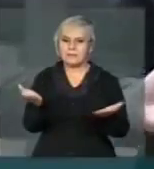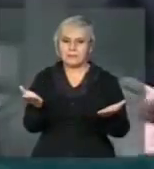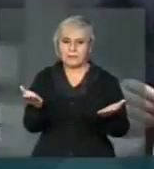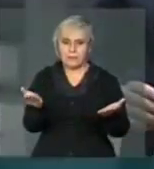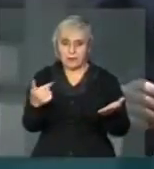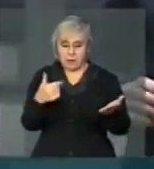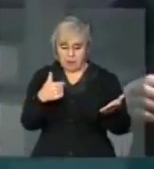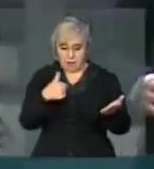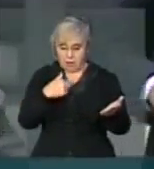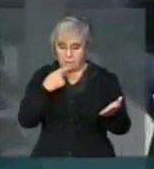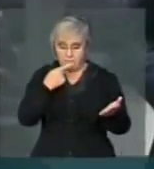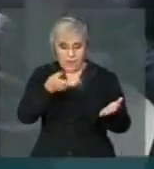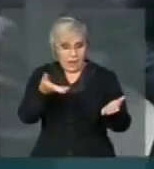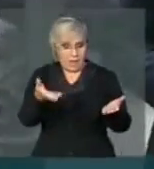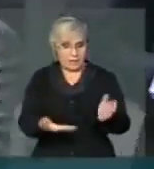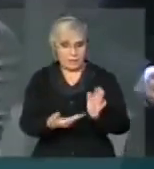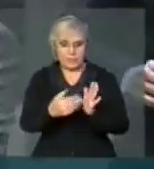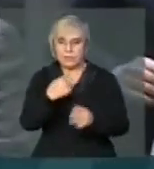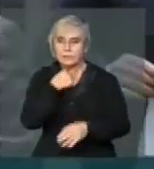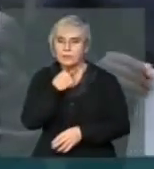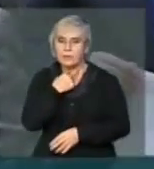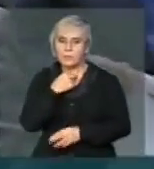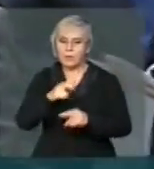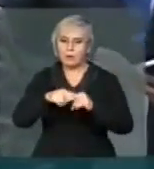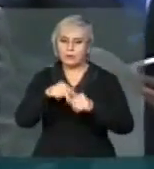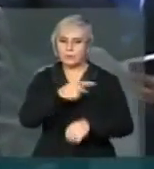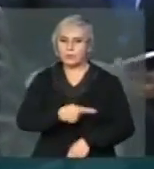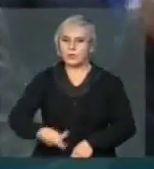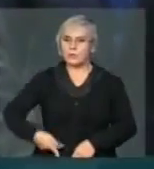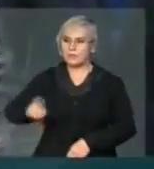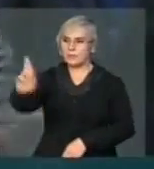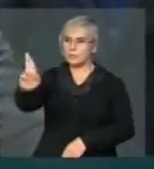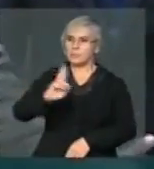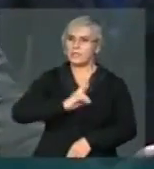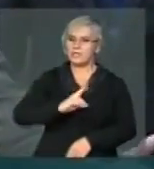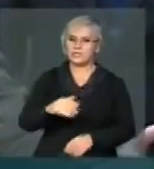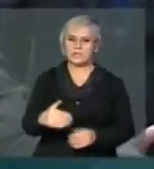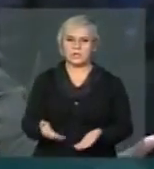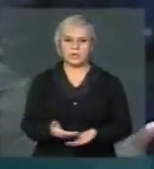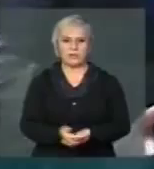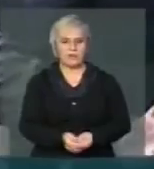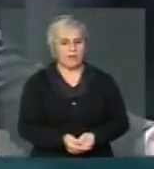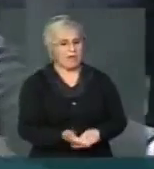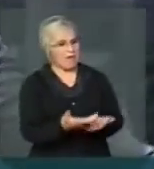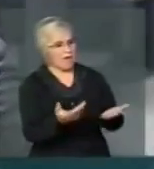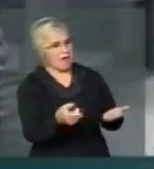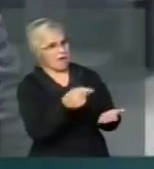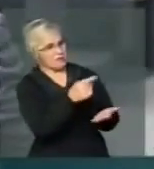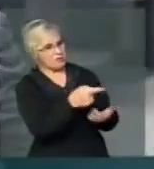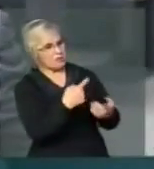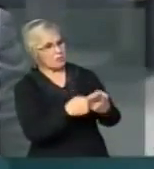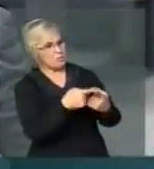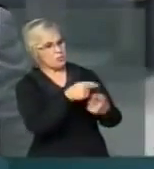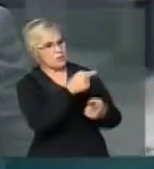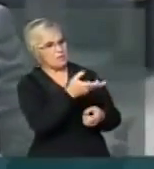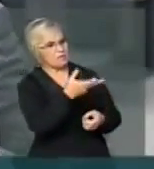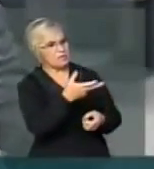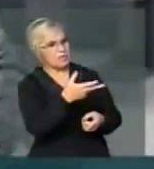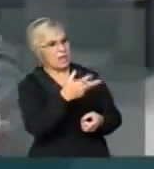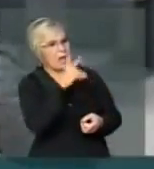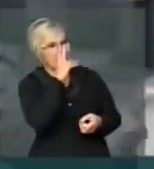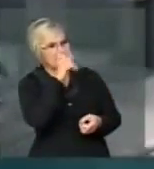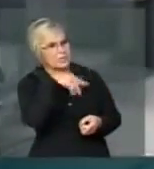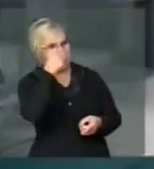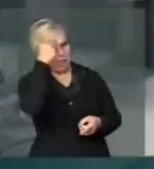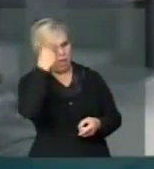talvez o deputado Chico também não possa, que o presidente ao me responder disse que isso é choro de derrotado, que eu estou querendo fazer terceiro turno. Quer dizer que o